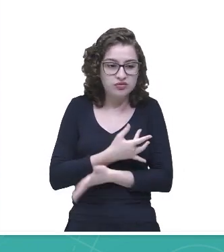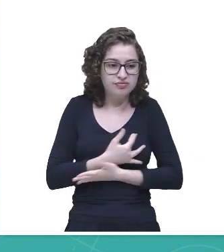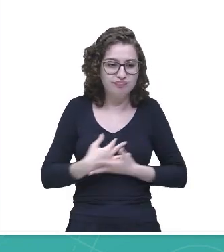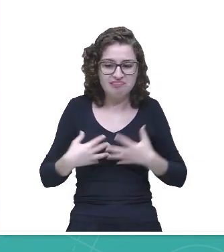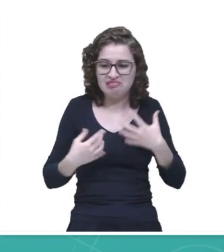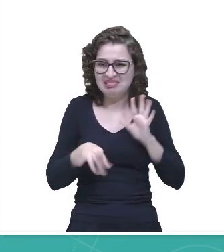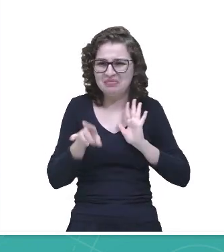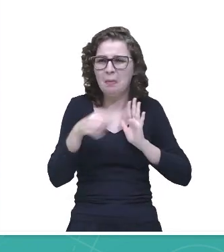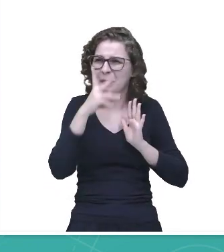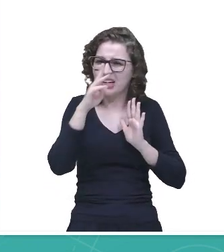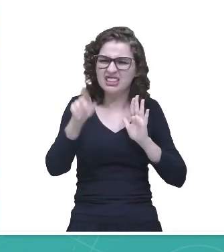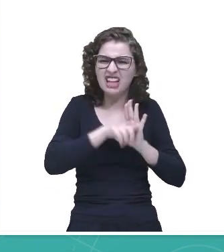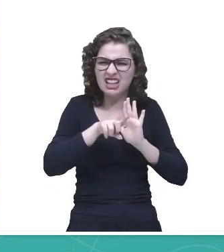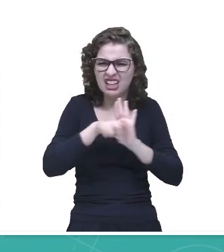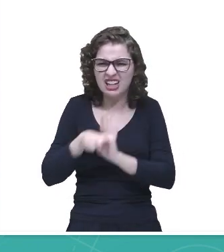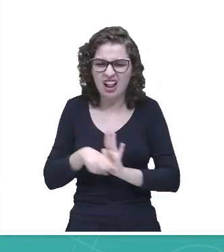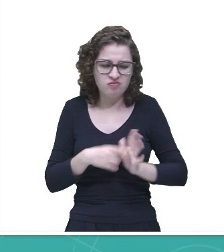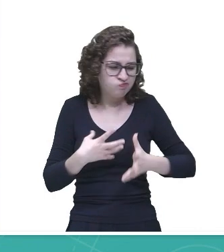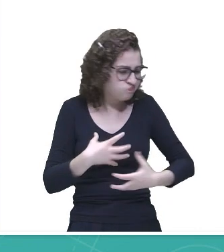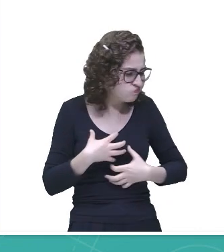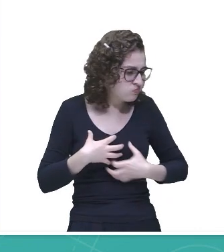negativo, certo? Então,